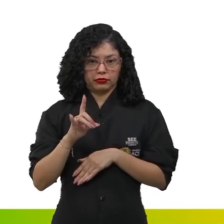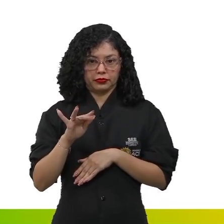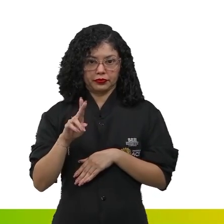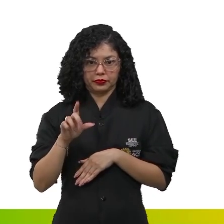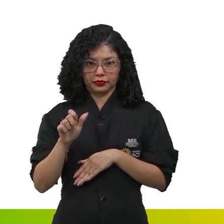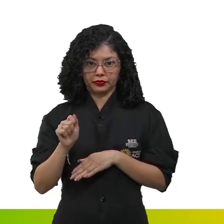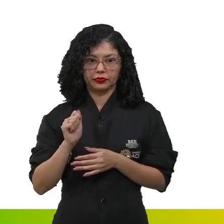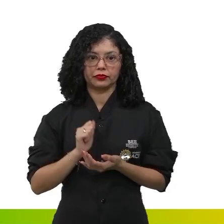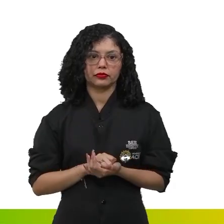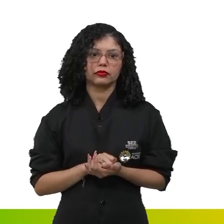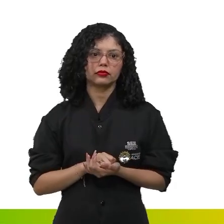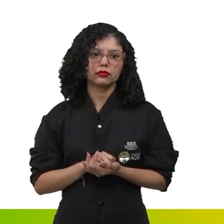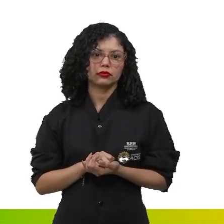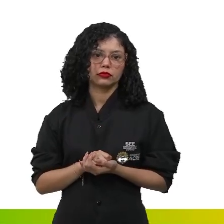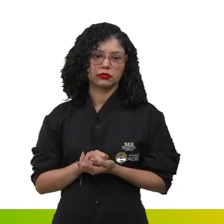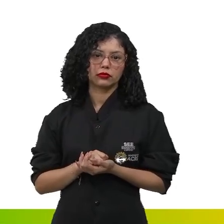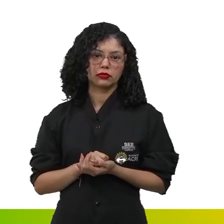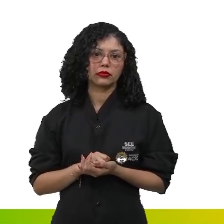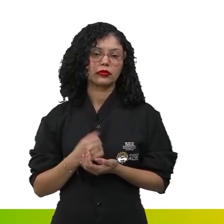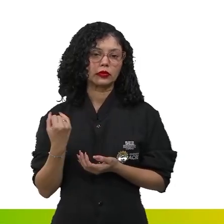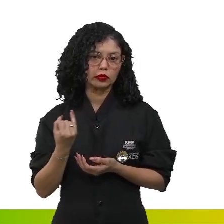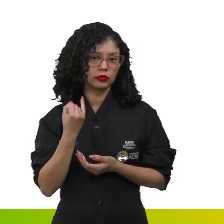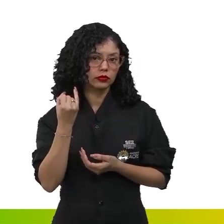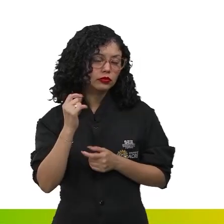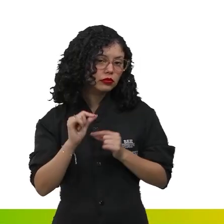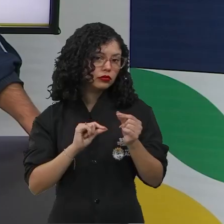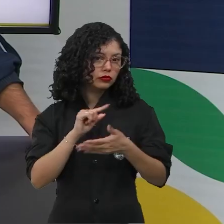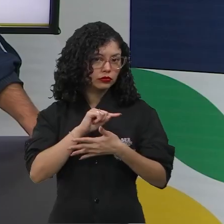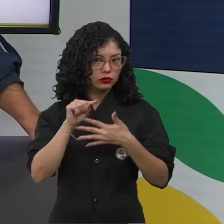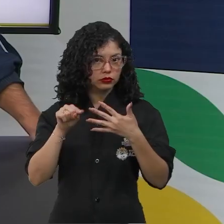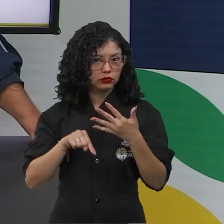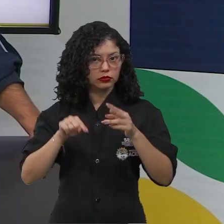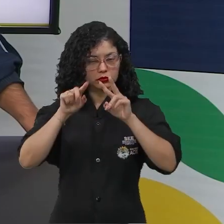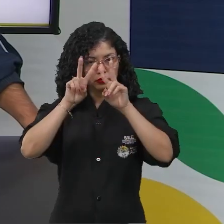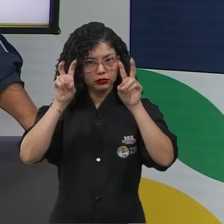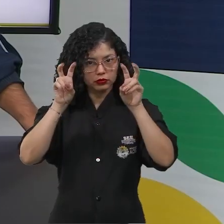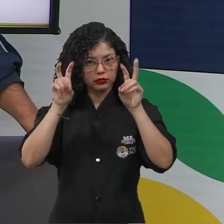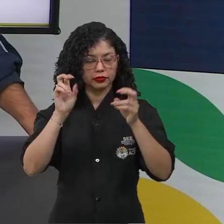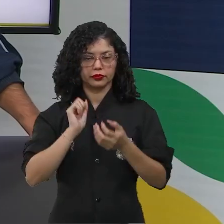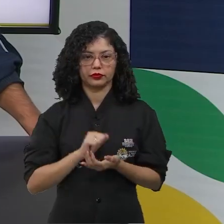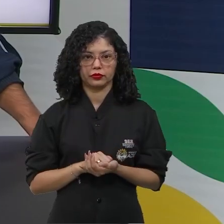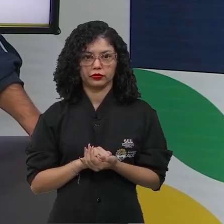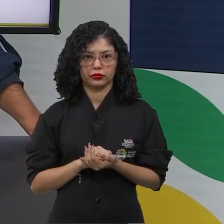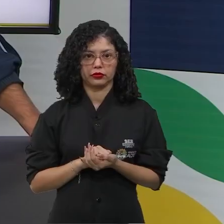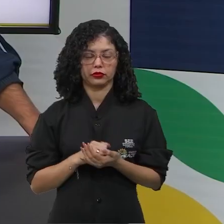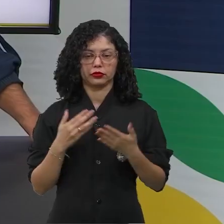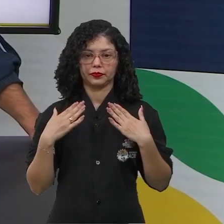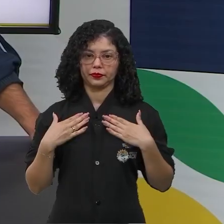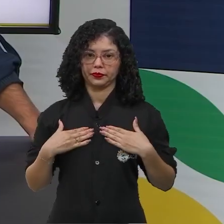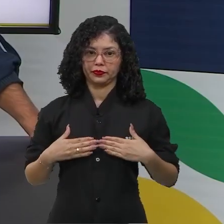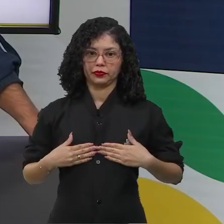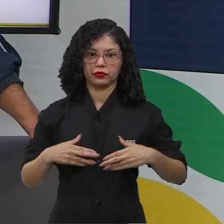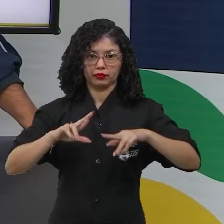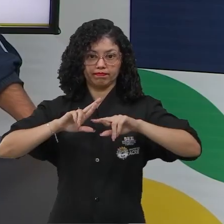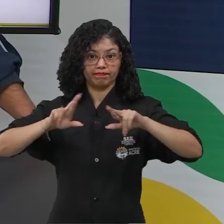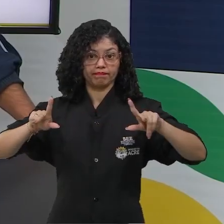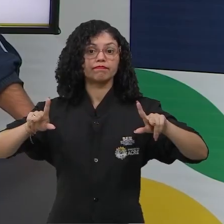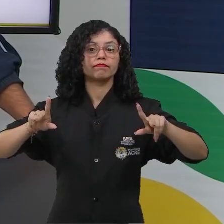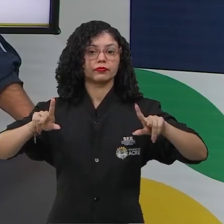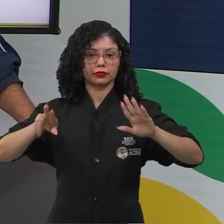seria a testosterona, e aí é importante a gente fazer toda essa abordagem para entender que os corpos são diversos, então